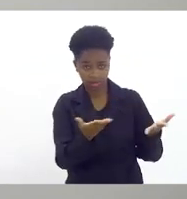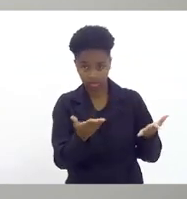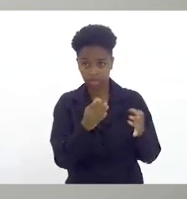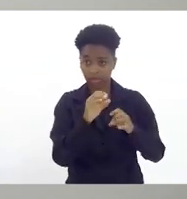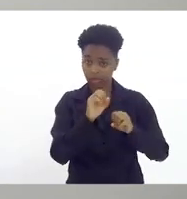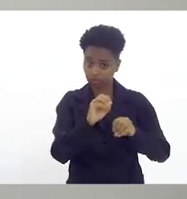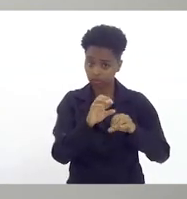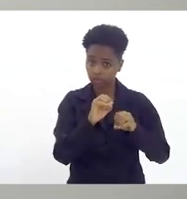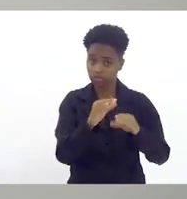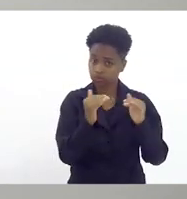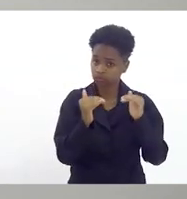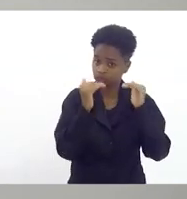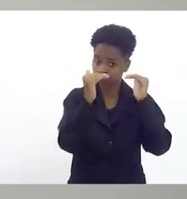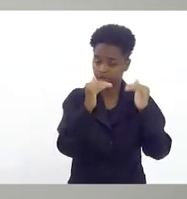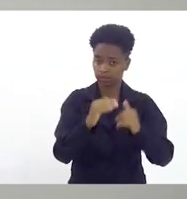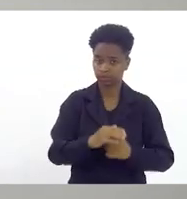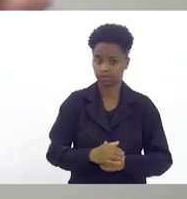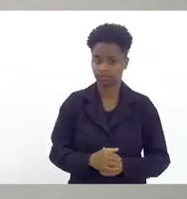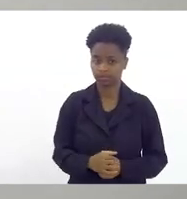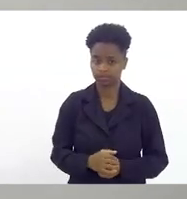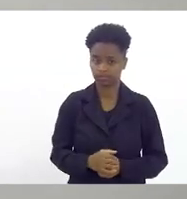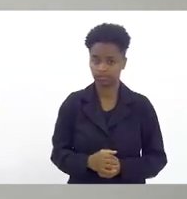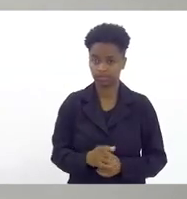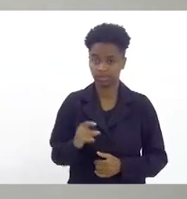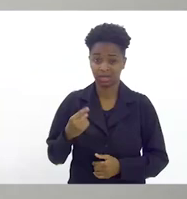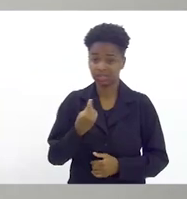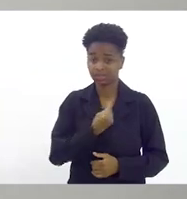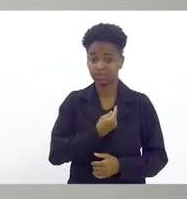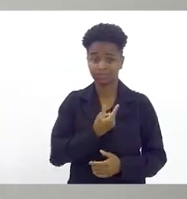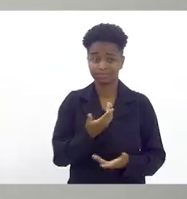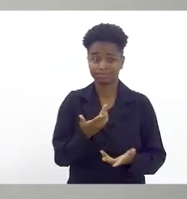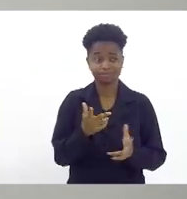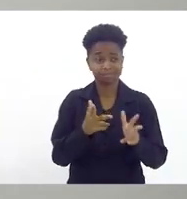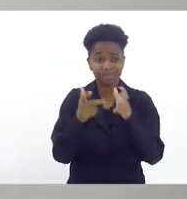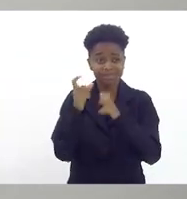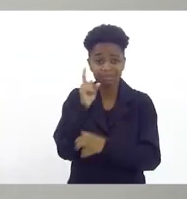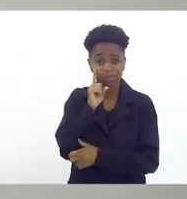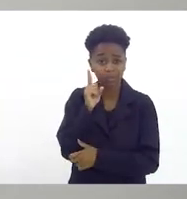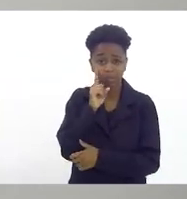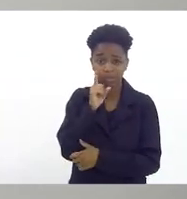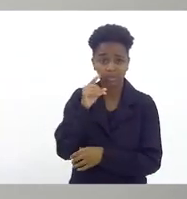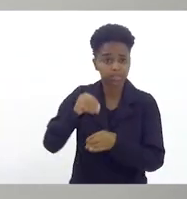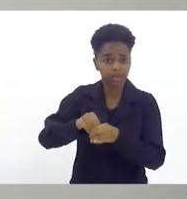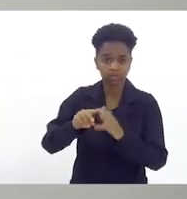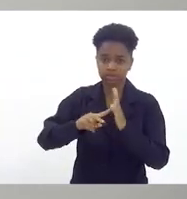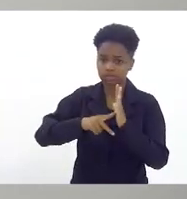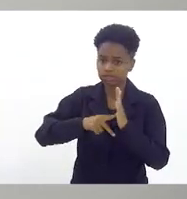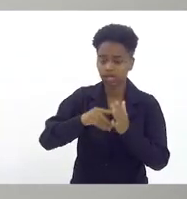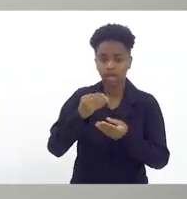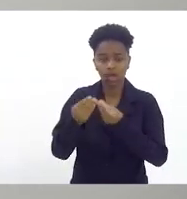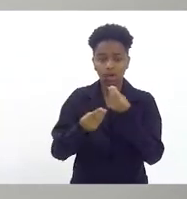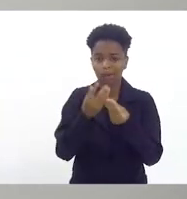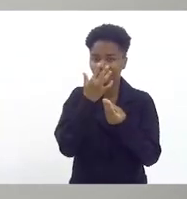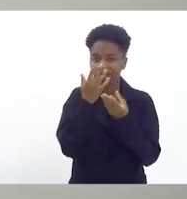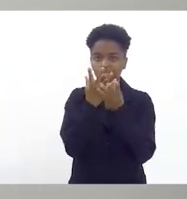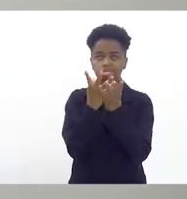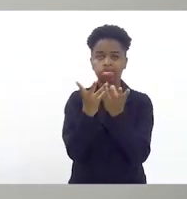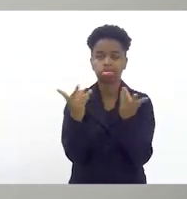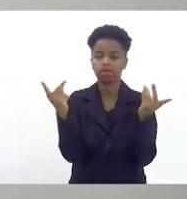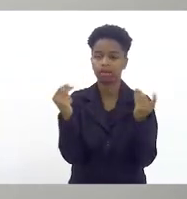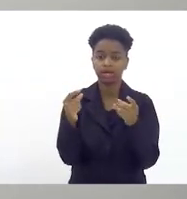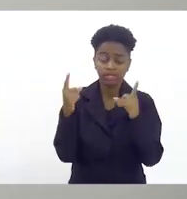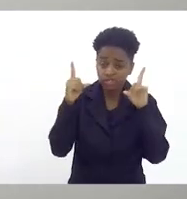da educação superior e que a gente vê no dia a dia do sindicato como é que está saindo pela irmã vai ficar dificuldade